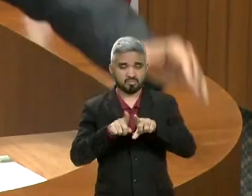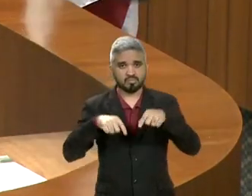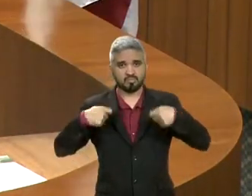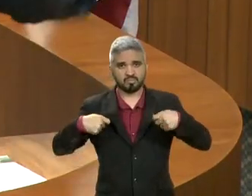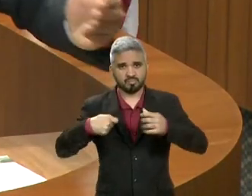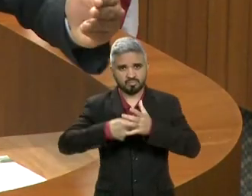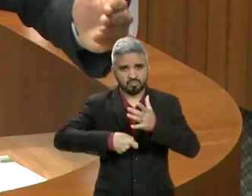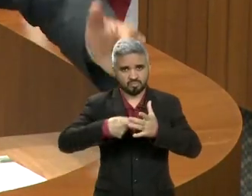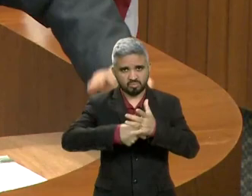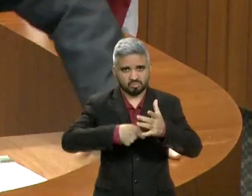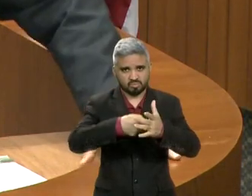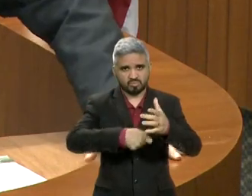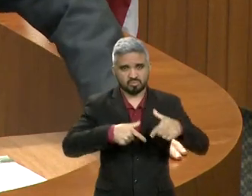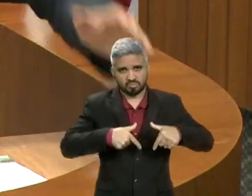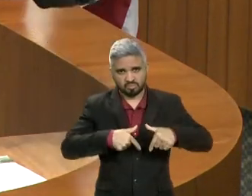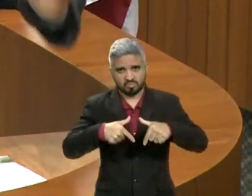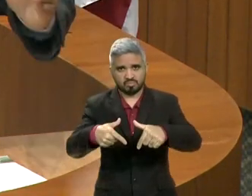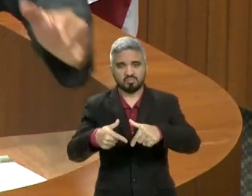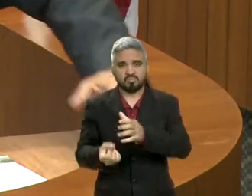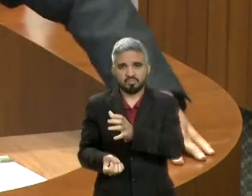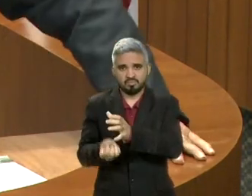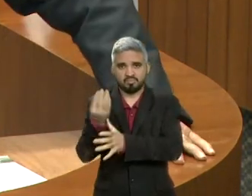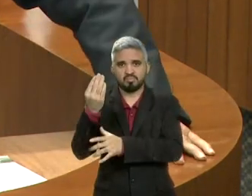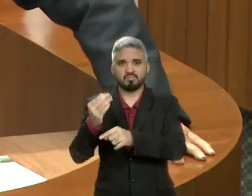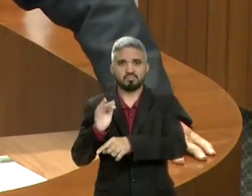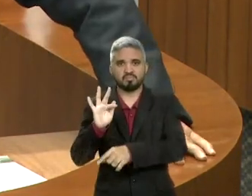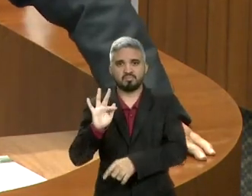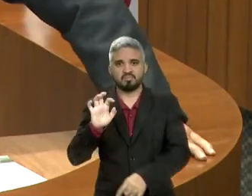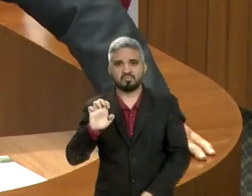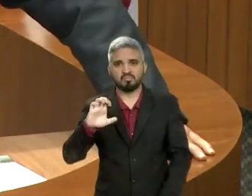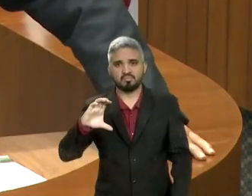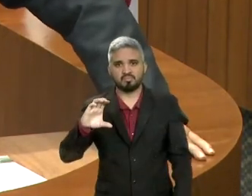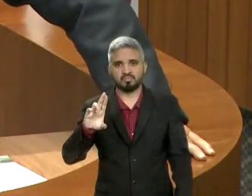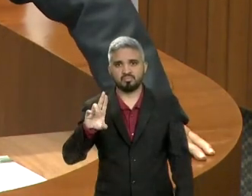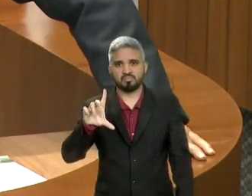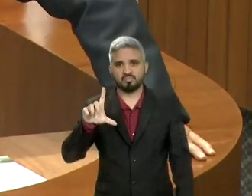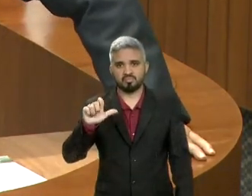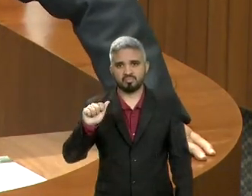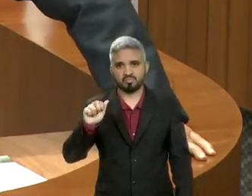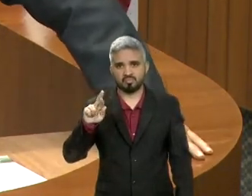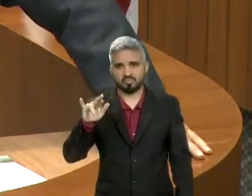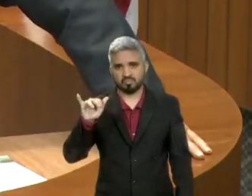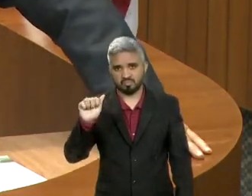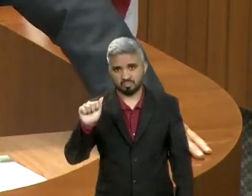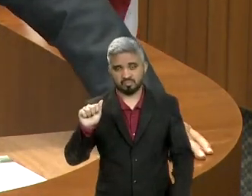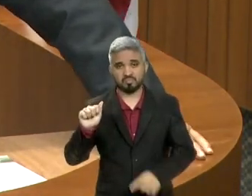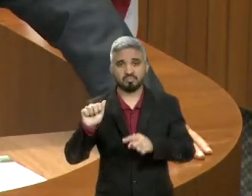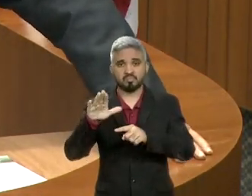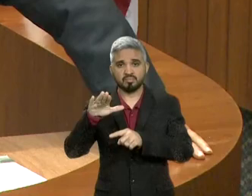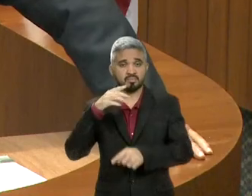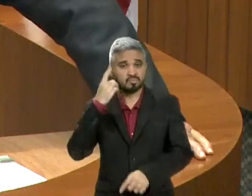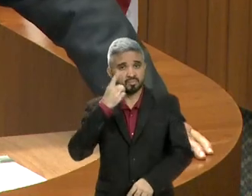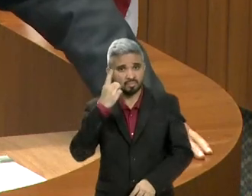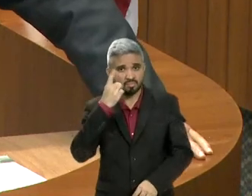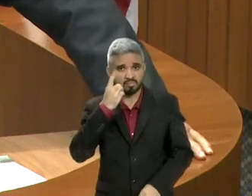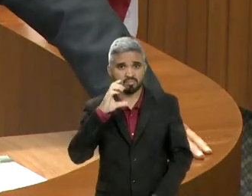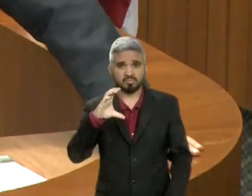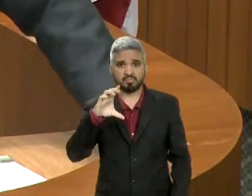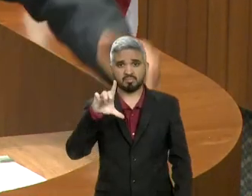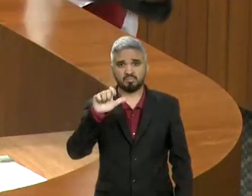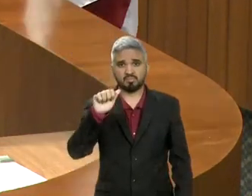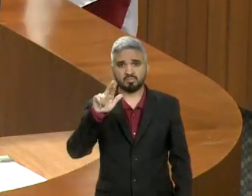Cia que beneficiará mandioca principalmente nessa região norte Deputado Cláudio Cunha que Serrano